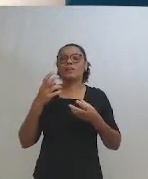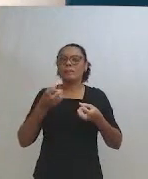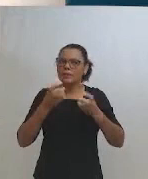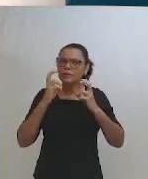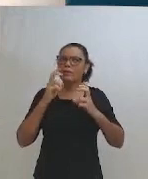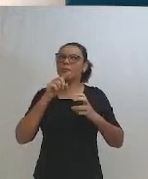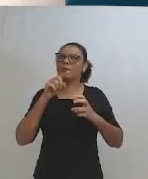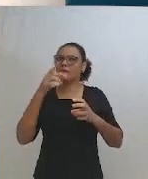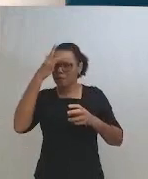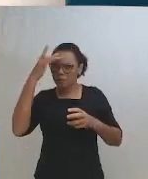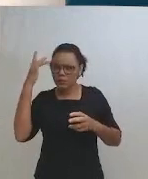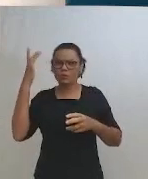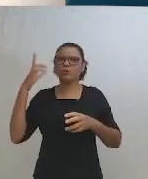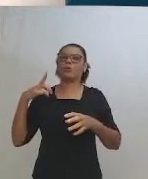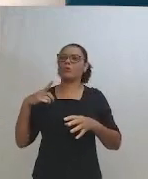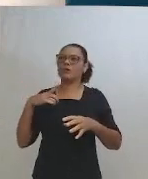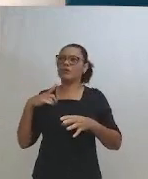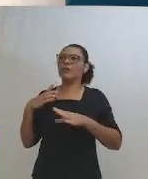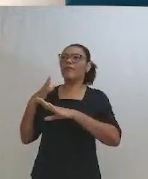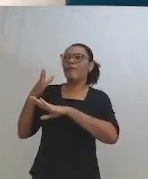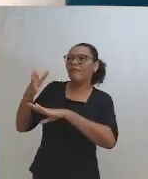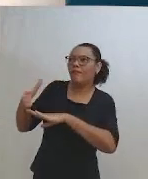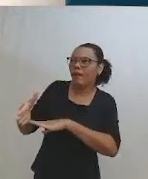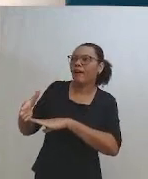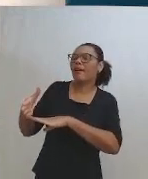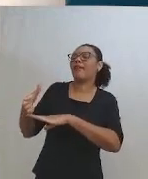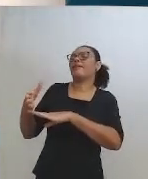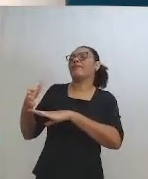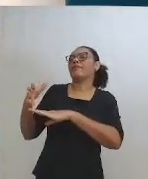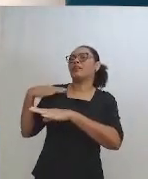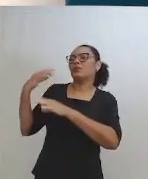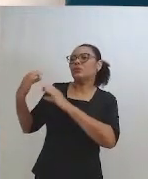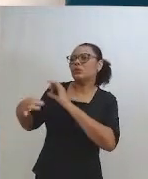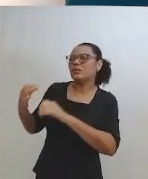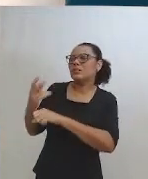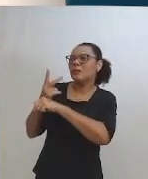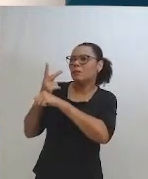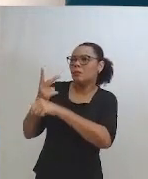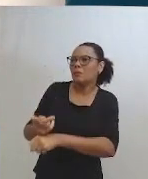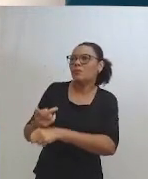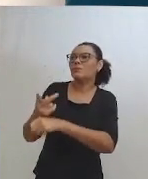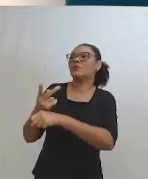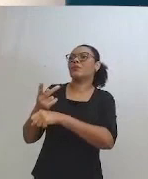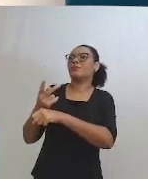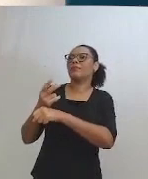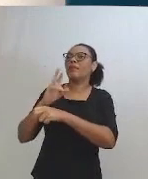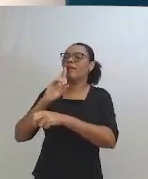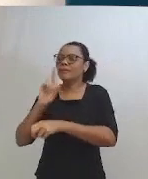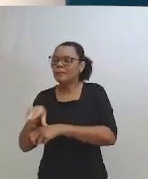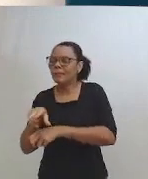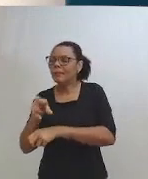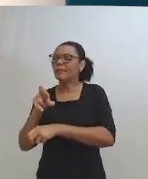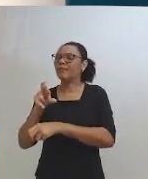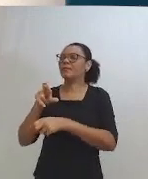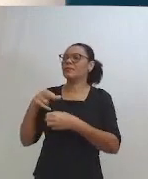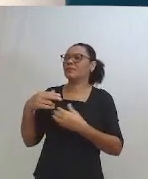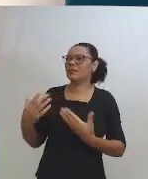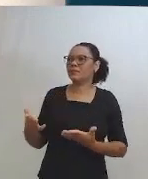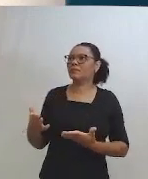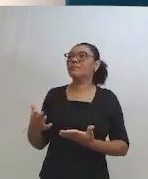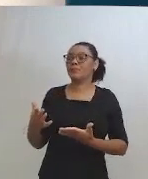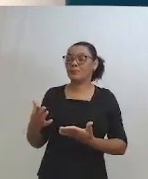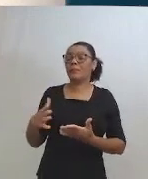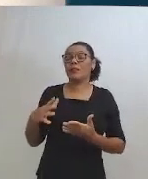porta da justiça, que comparecem, que buscam responder aquele fato que é atribuído a eles, não podem